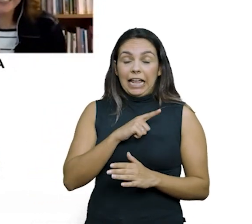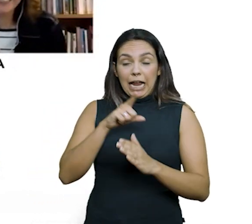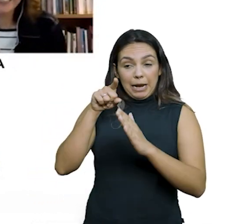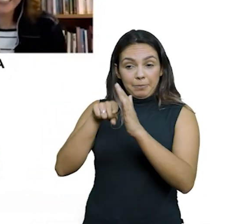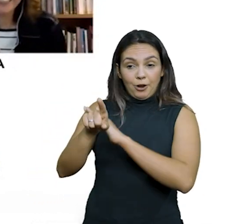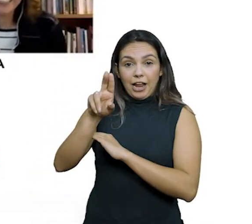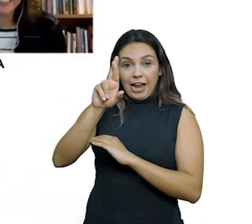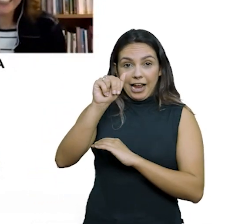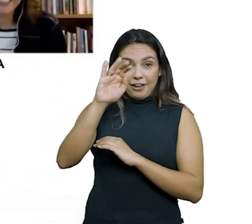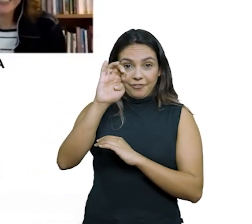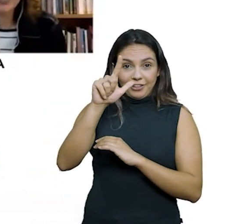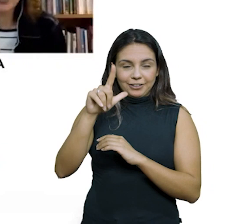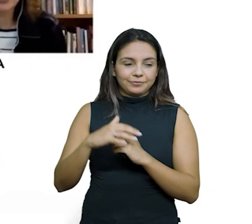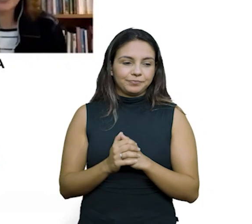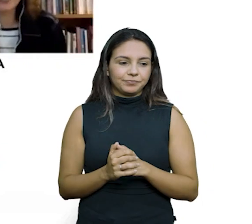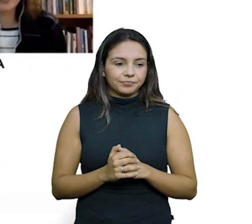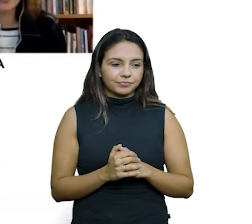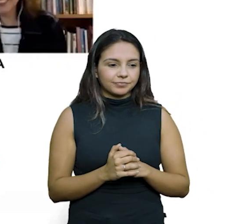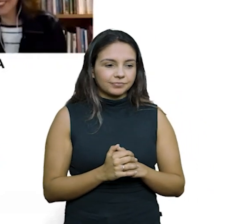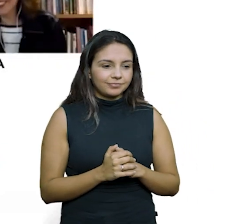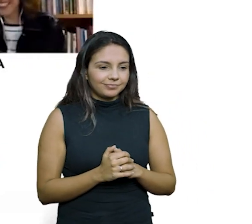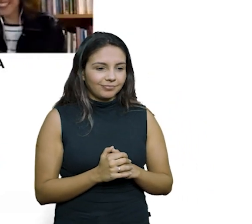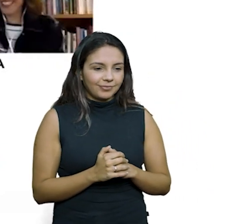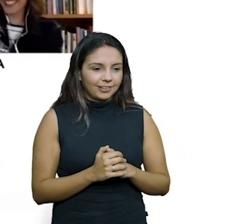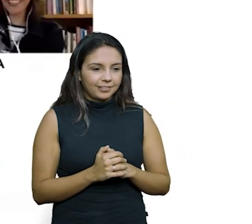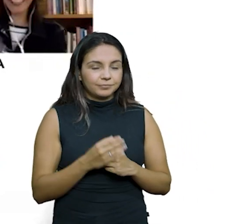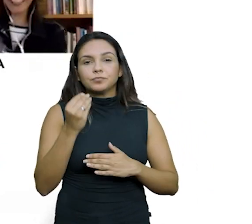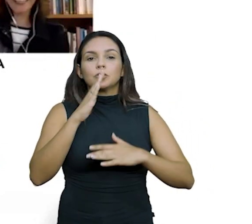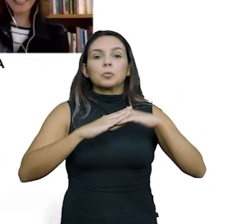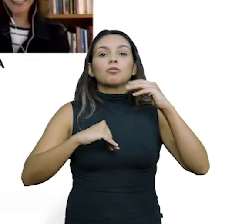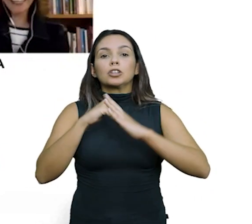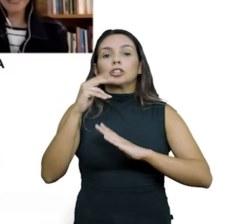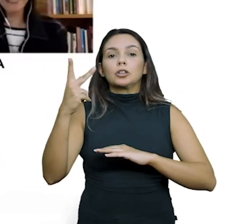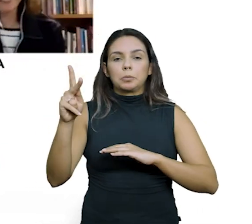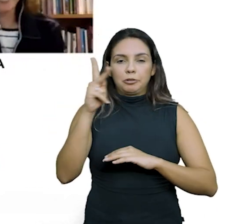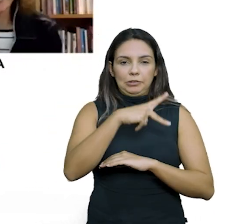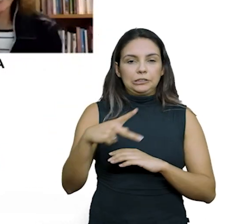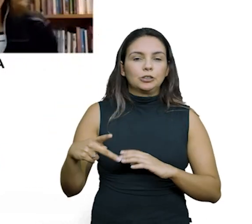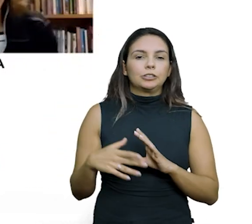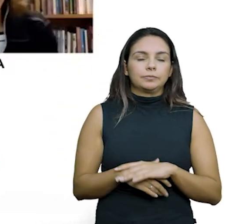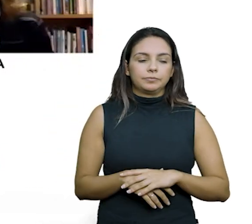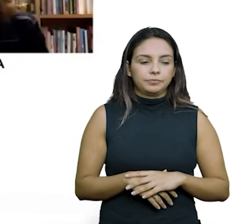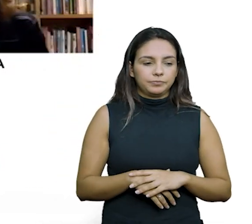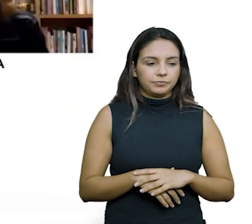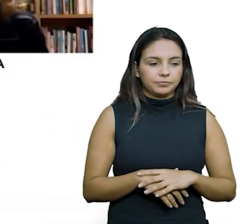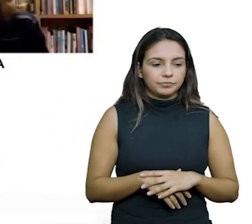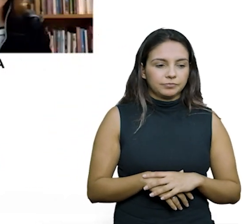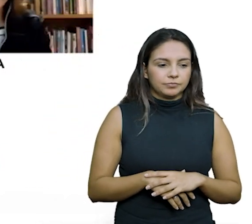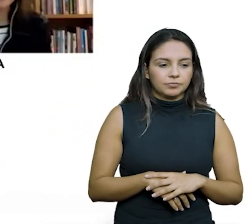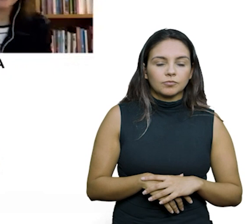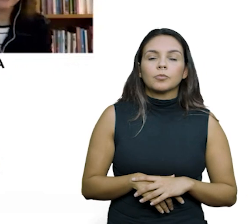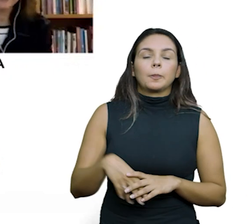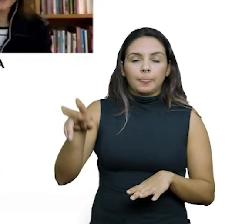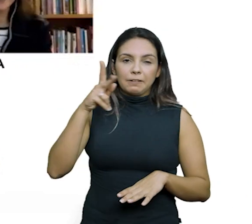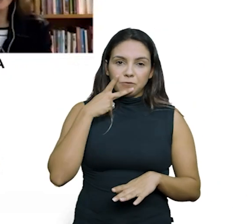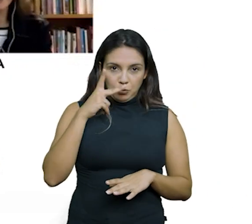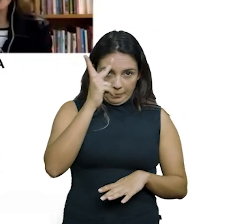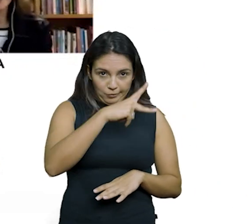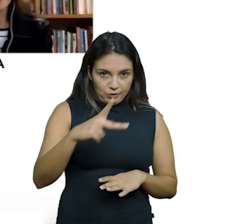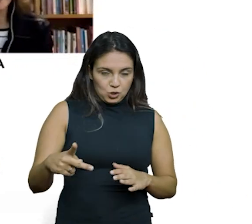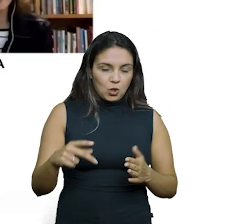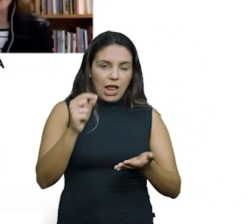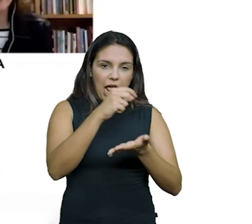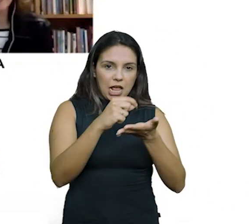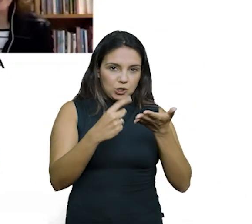aí. Nossa, coitado. Está perguntando como é que são as questões profissionais da regra do empregador. Nós assinamos um